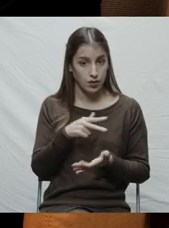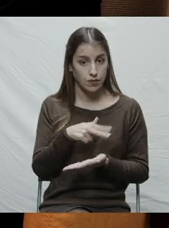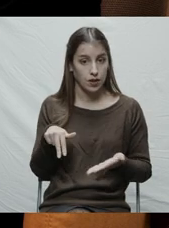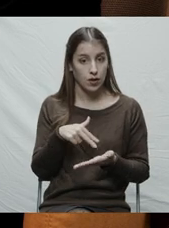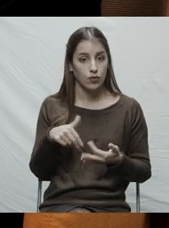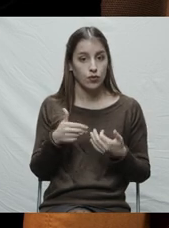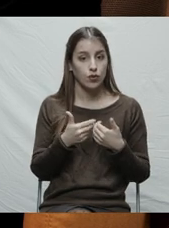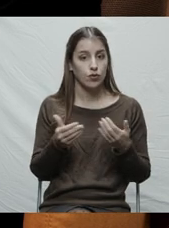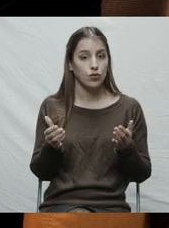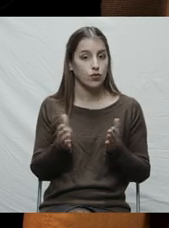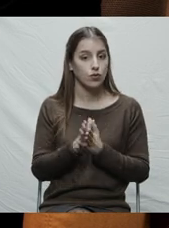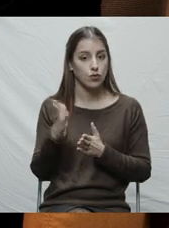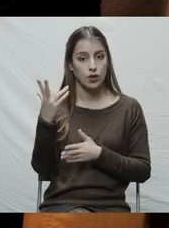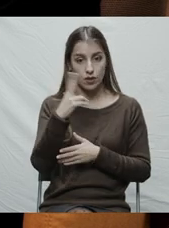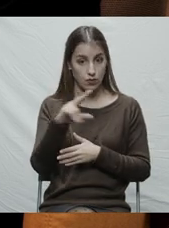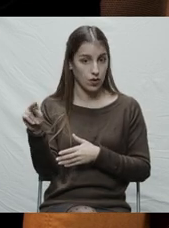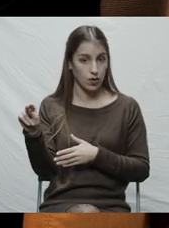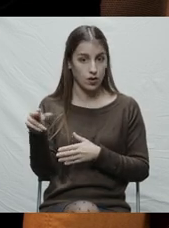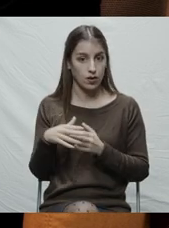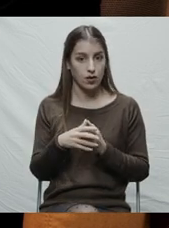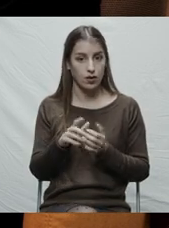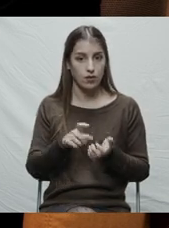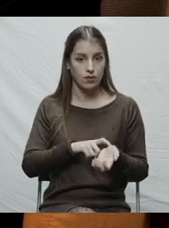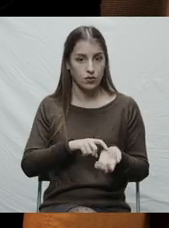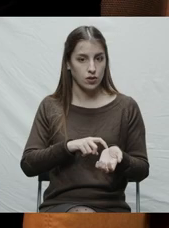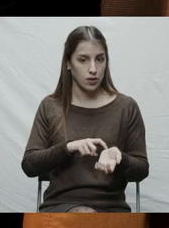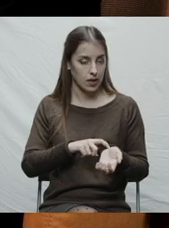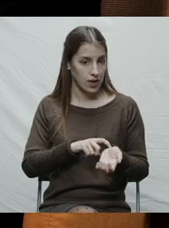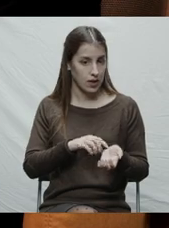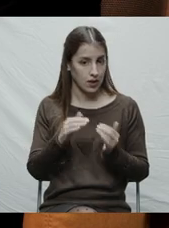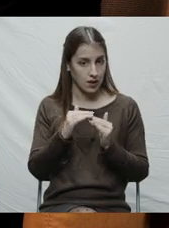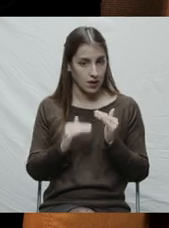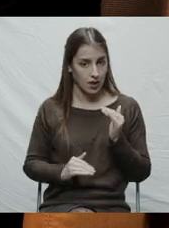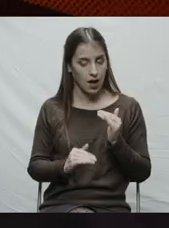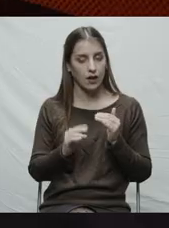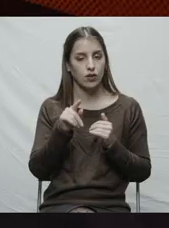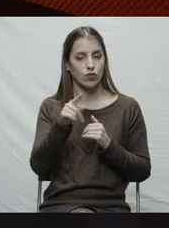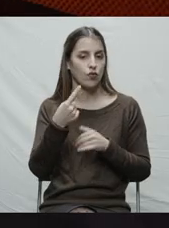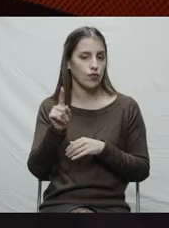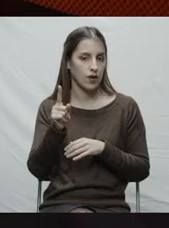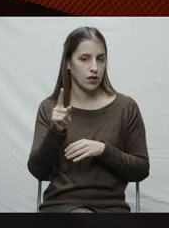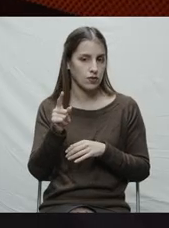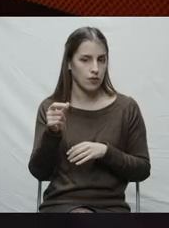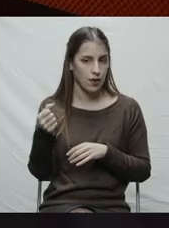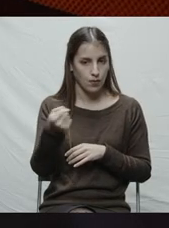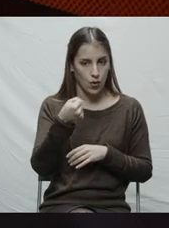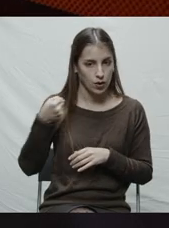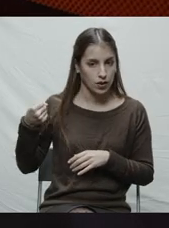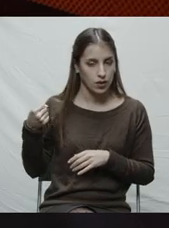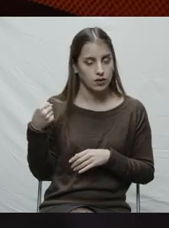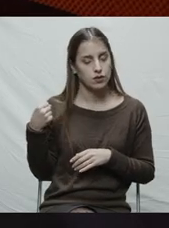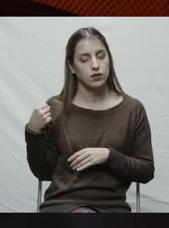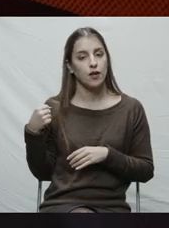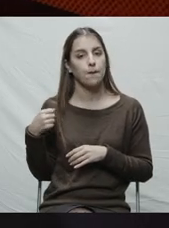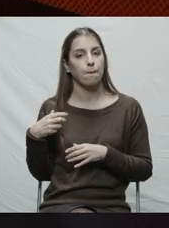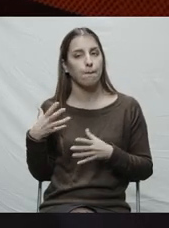foi embora, aqueles primeiros olhares quando a personalidade cai e tu vais para o camarim ou sais. Algo a ver com isso,